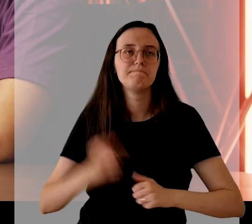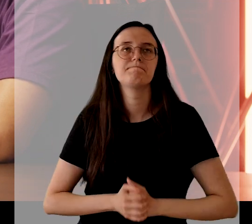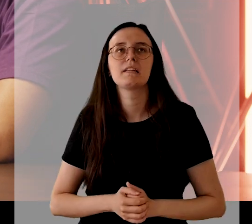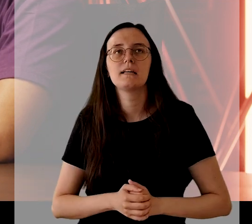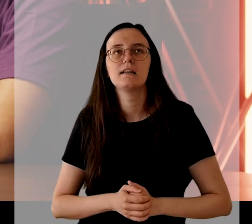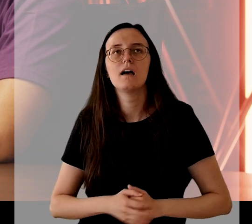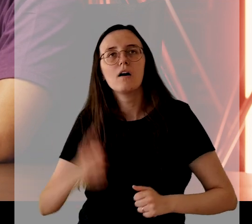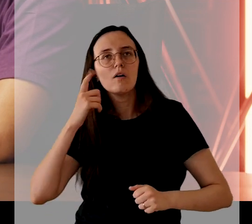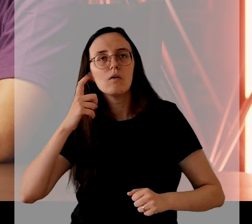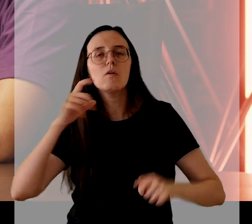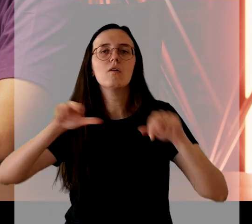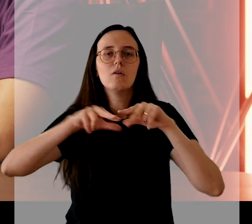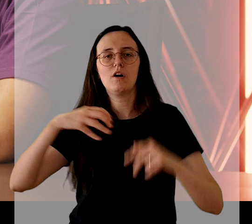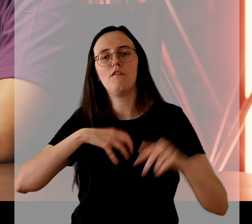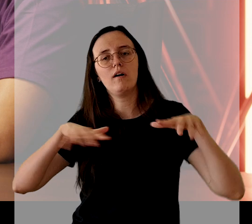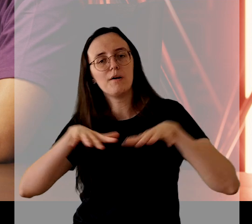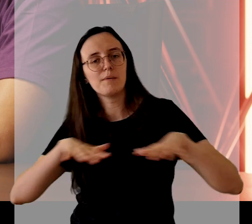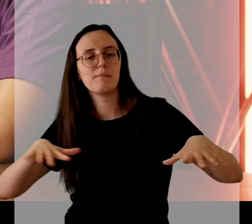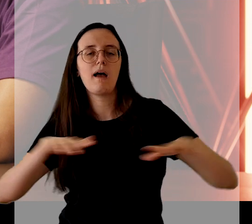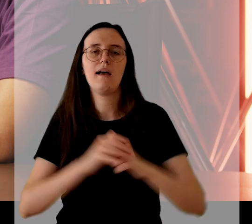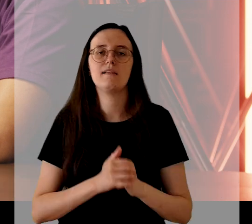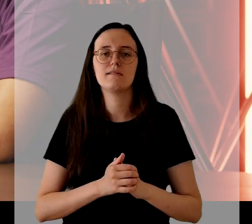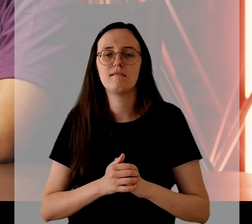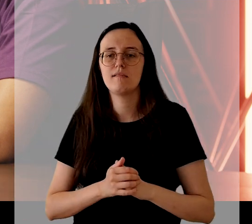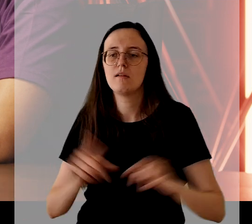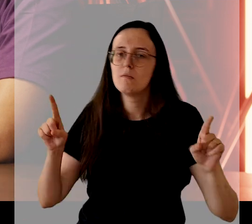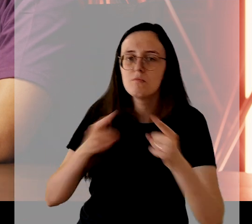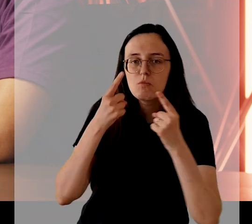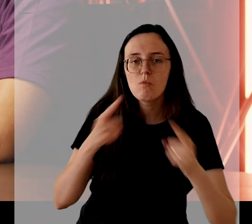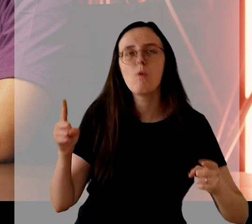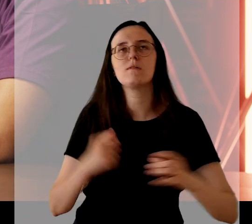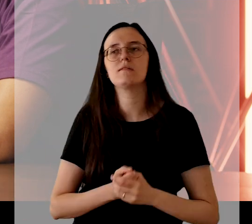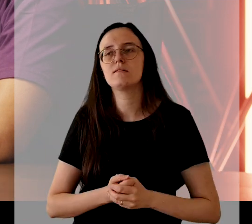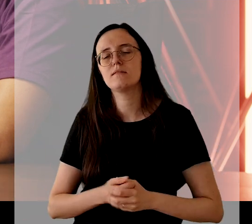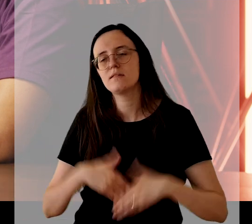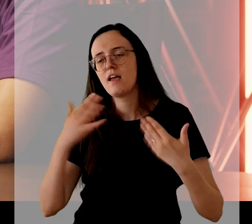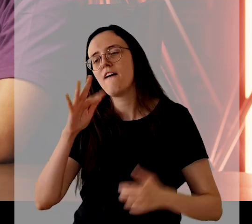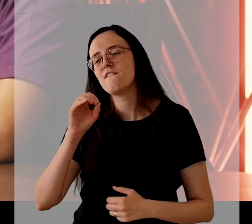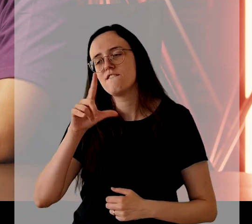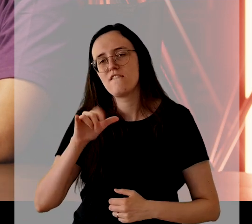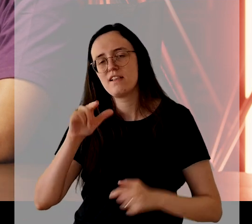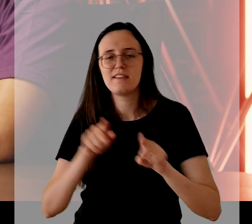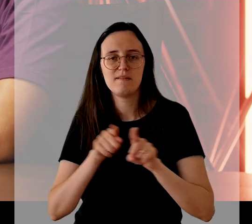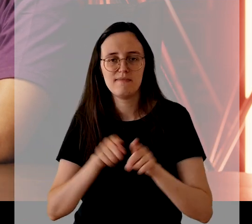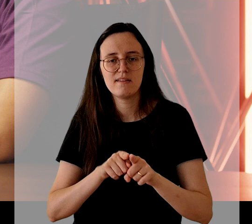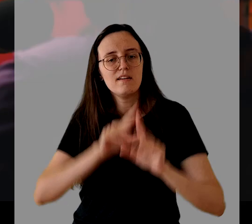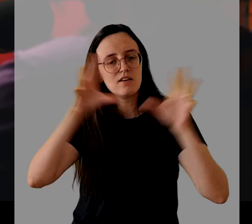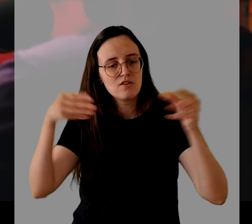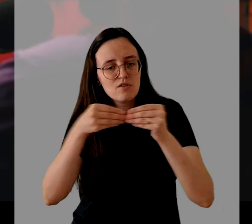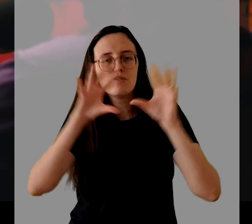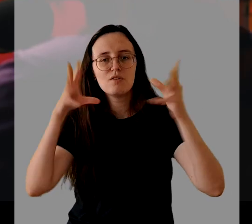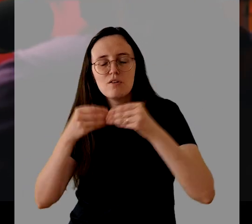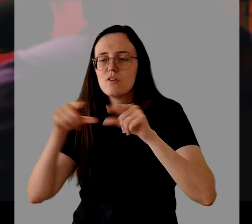lá atrás, né? Os efeitos, os ambientes, a trilha musical e Foley. Aí você